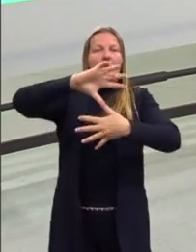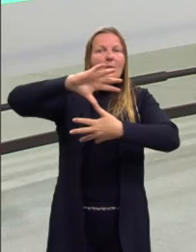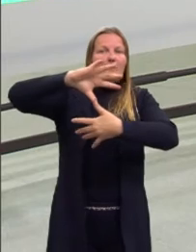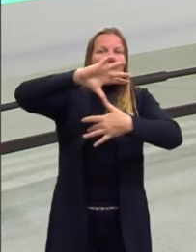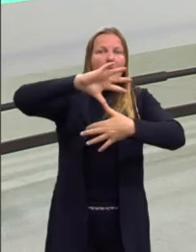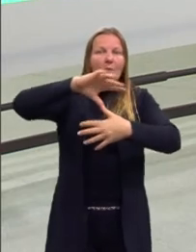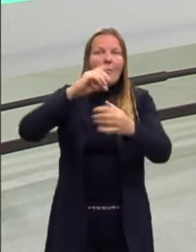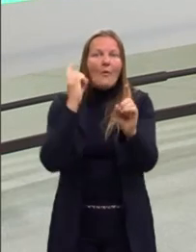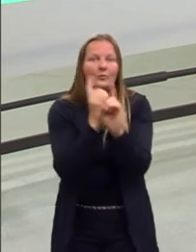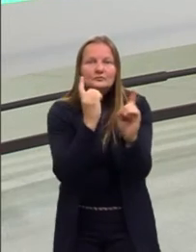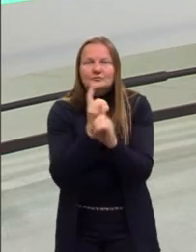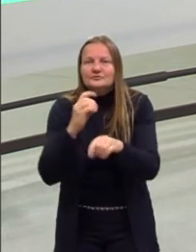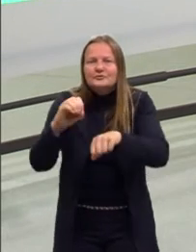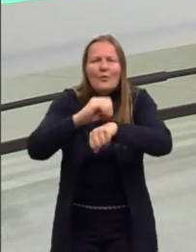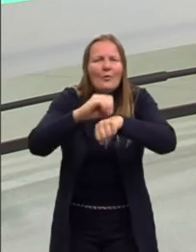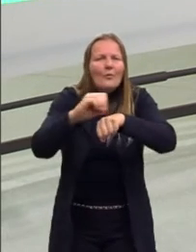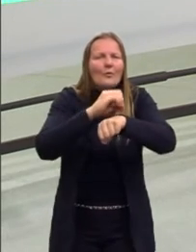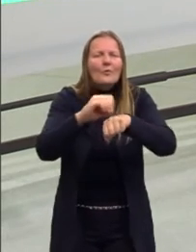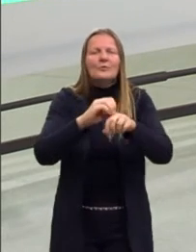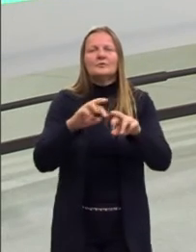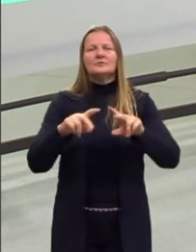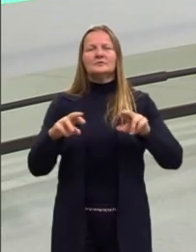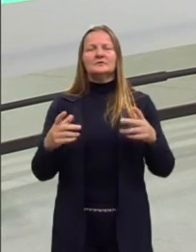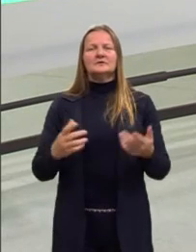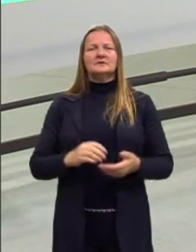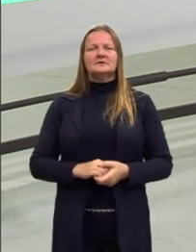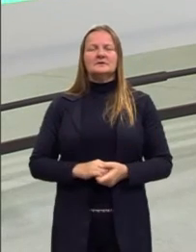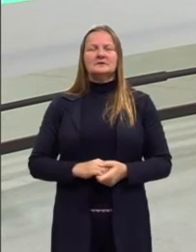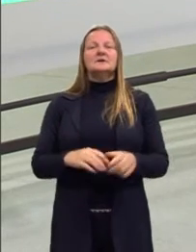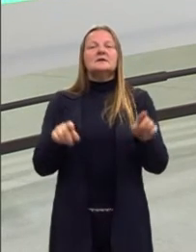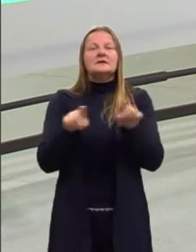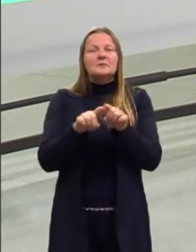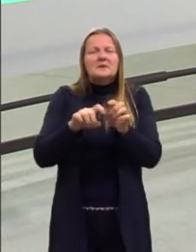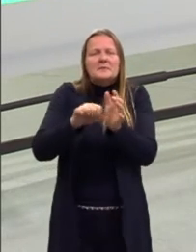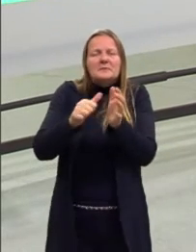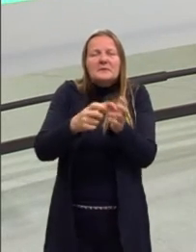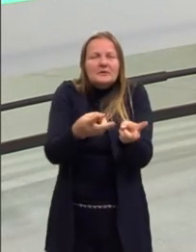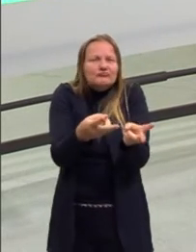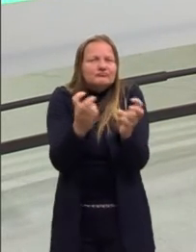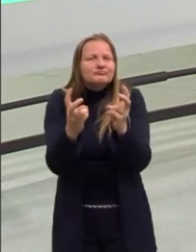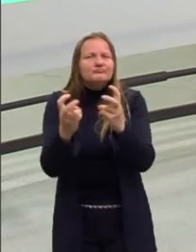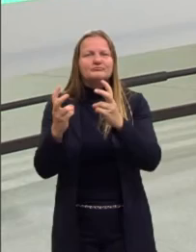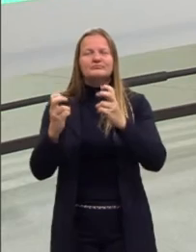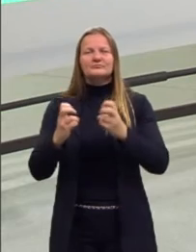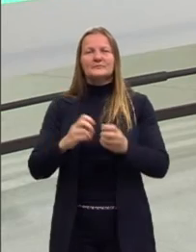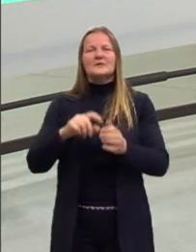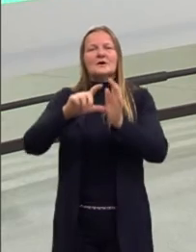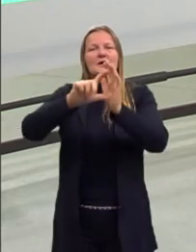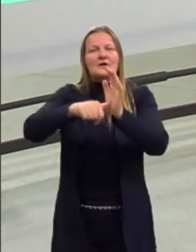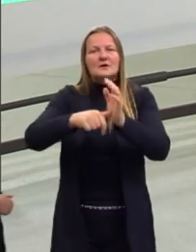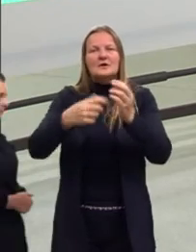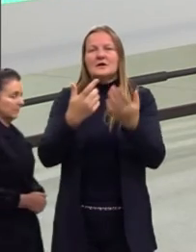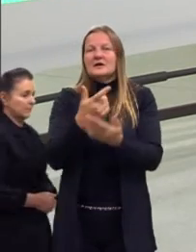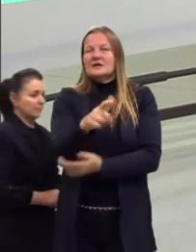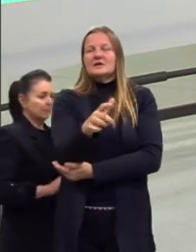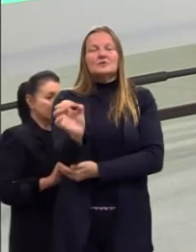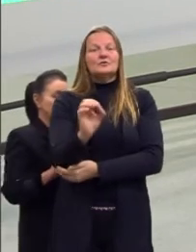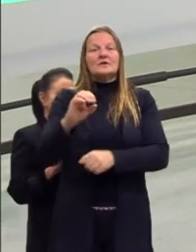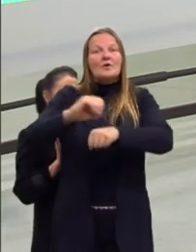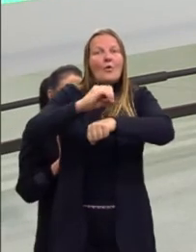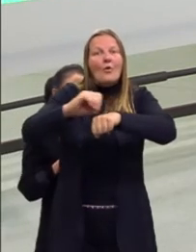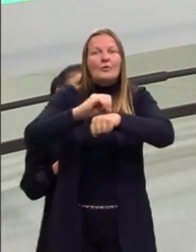de achar esse o ouro ir atrás aquela coisa toda a primeira explorações são isso e depois vamos não tem